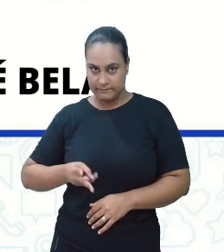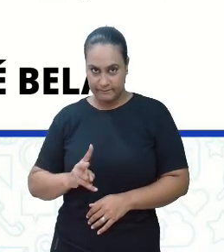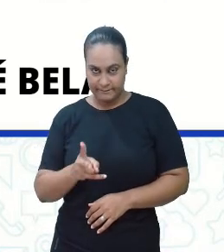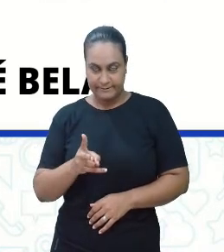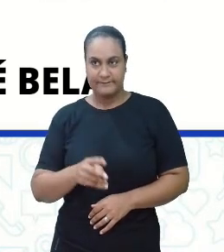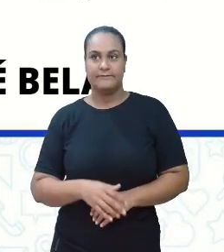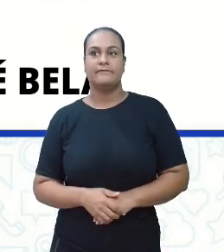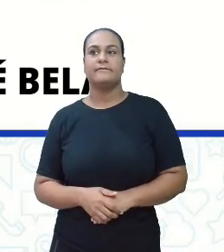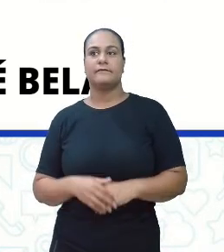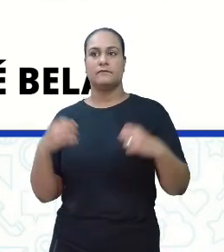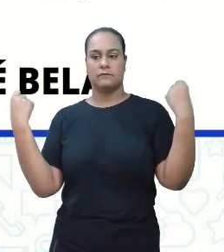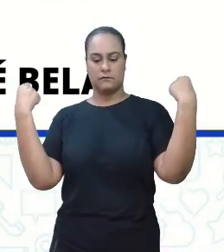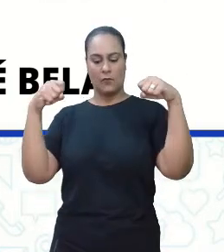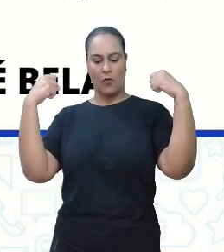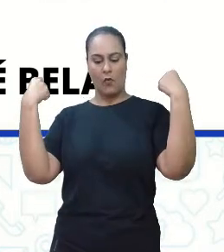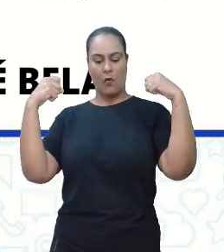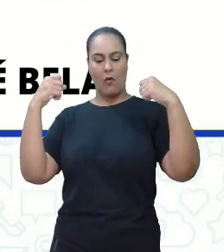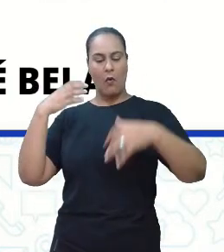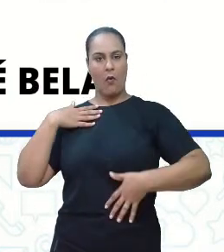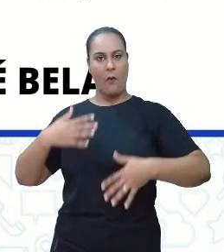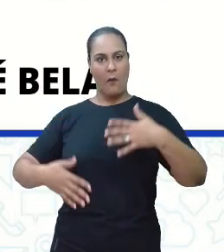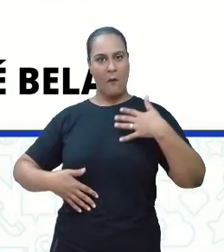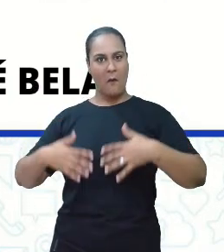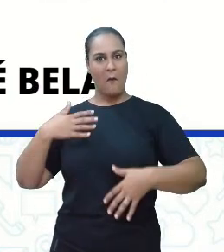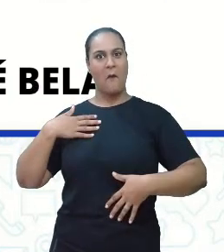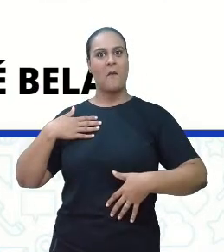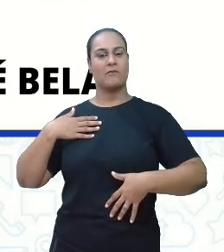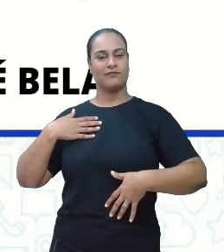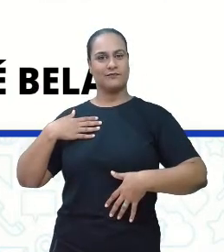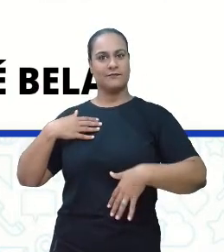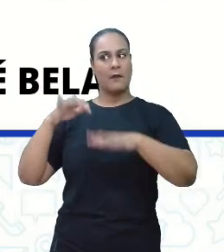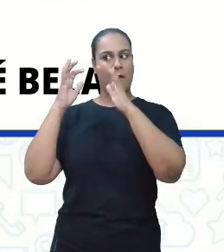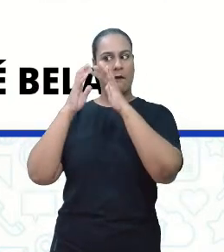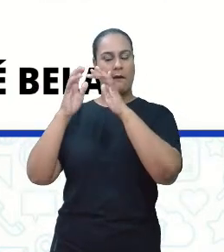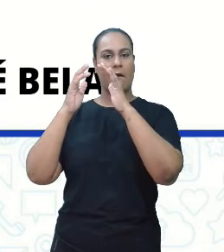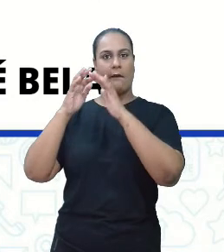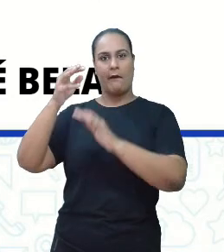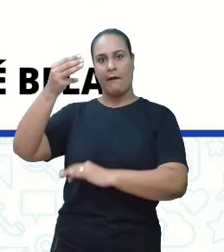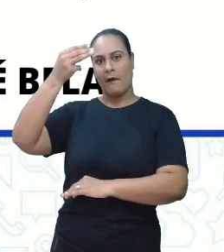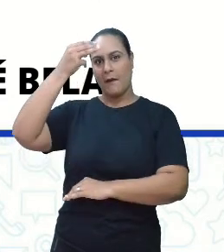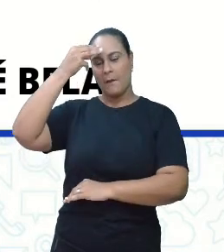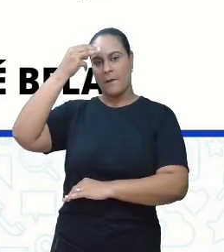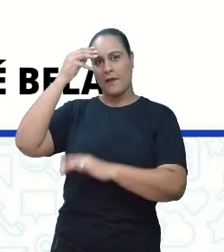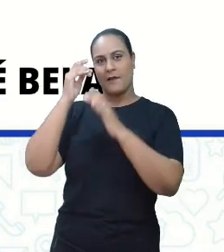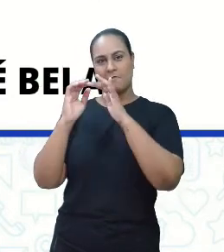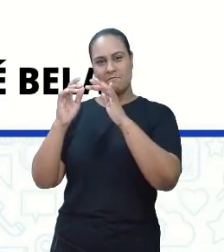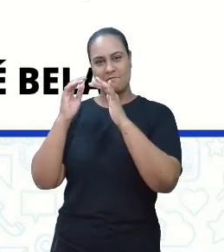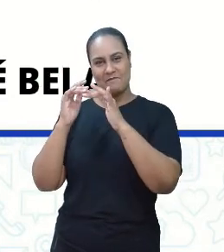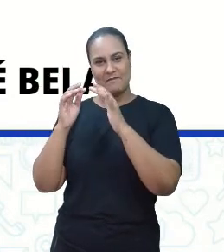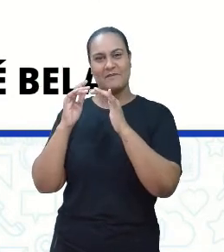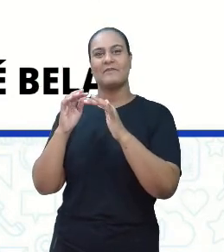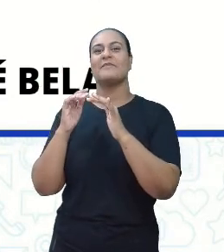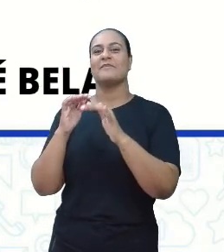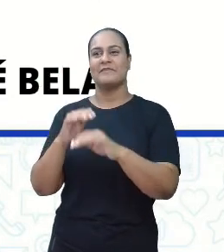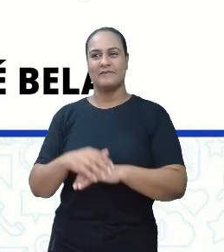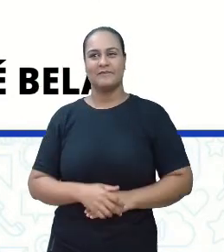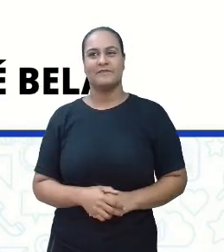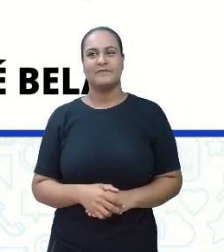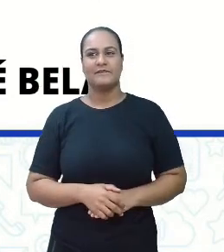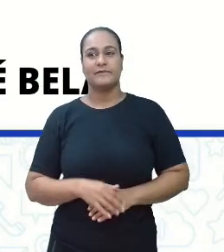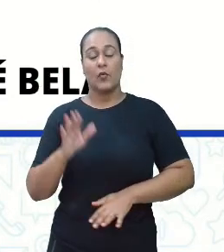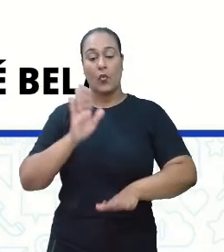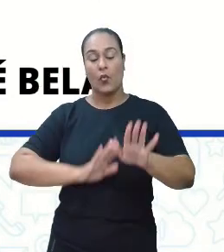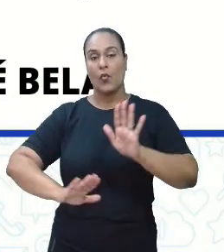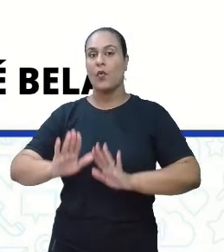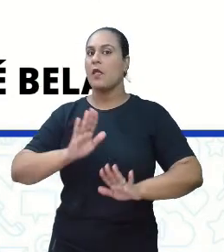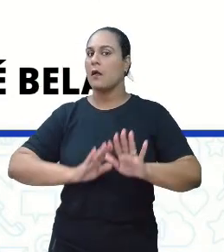importante. Exercitar o corpo e a mente, né? E aí a questão, quando eu estou falando da mente em relação ao eu, cérebro, deixar esse cérebro ativo.